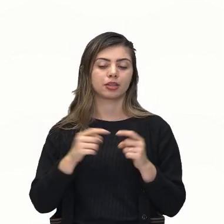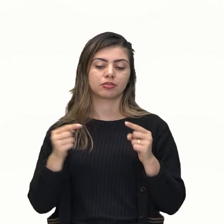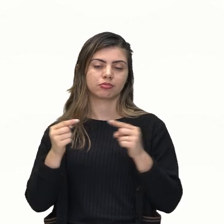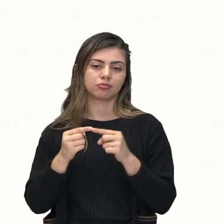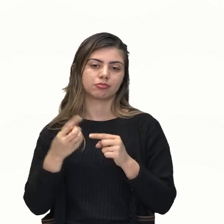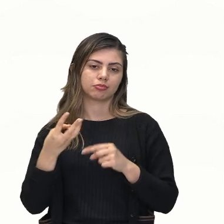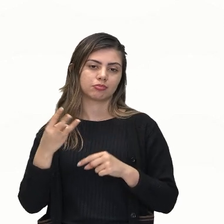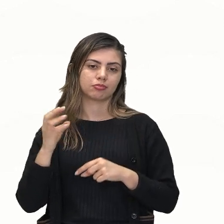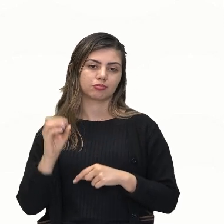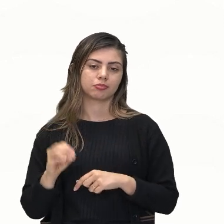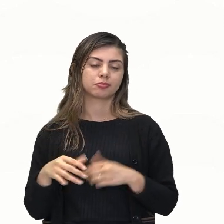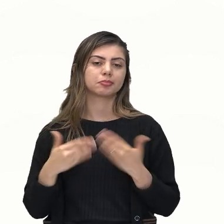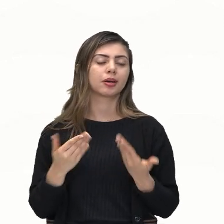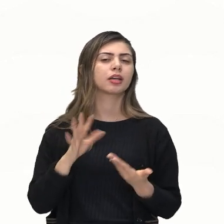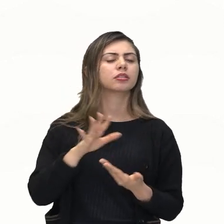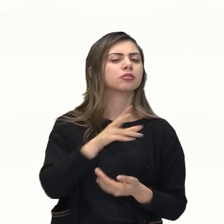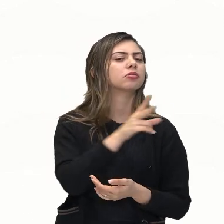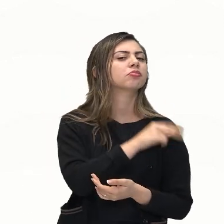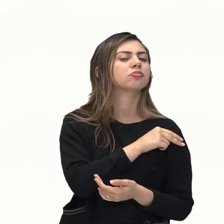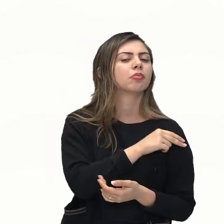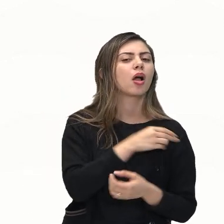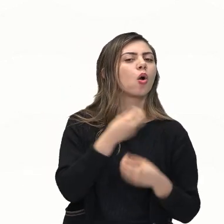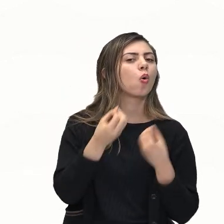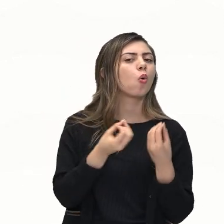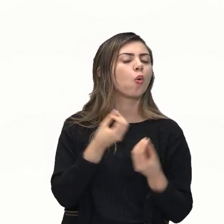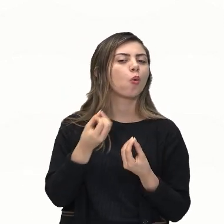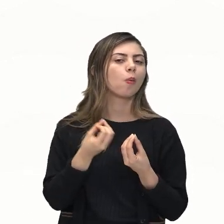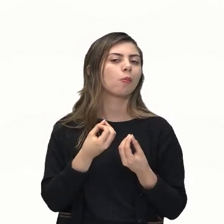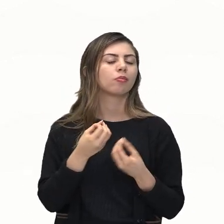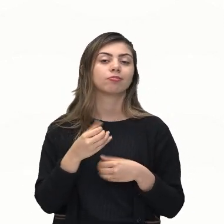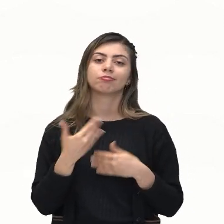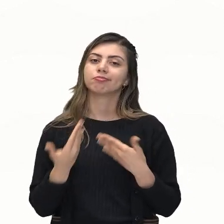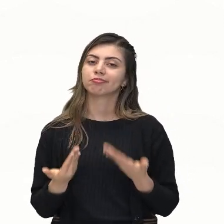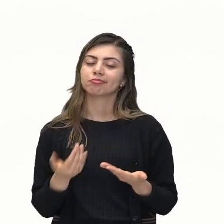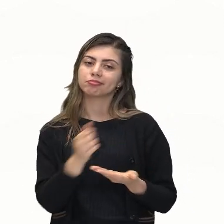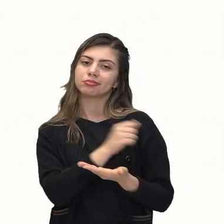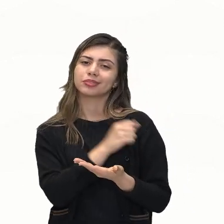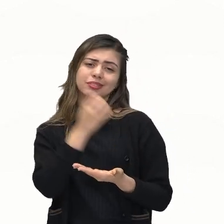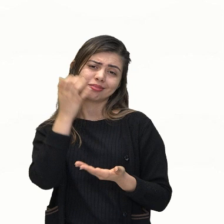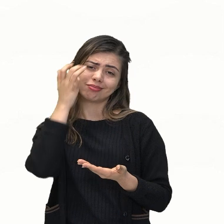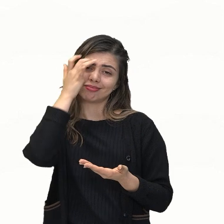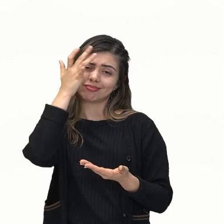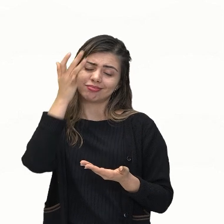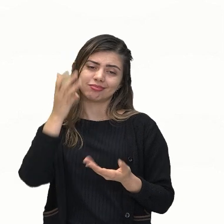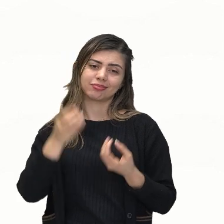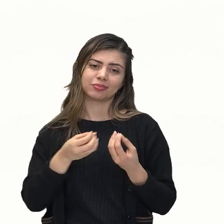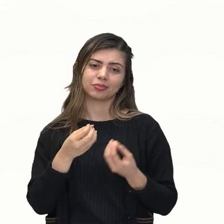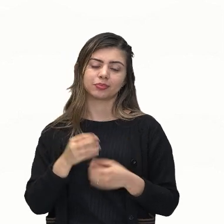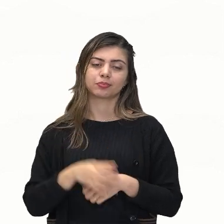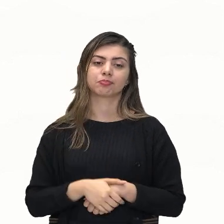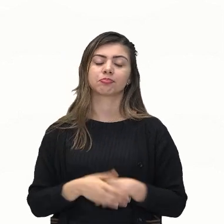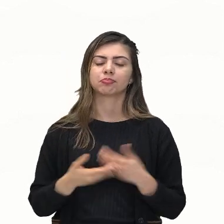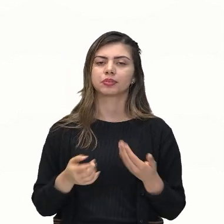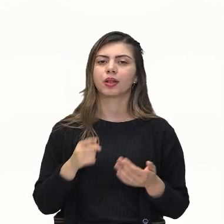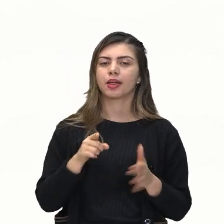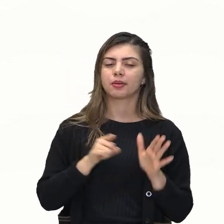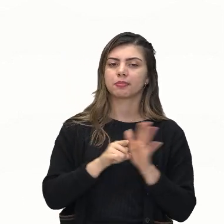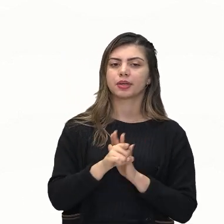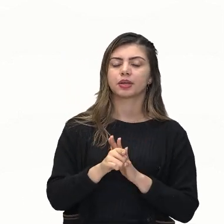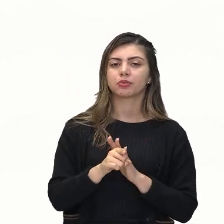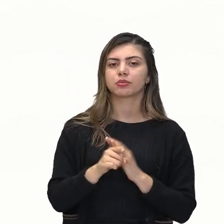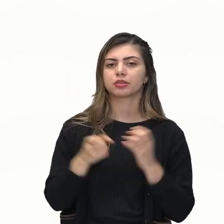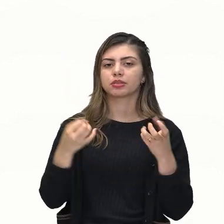30. E a de enfermeiros, o que eu faço? Horas, pessoal, aí fica mais fácil. Ó. A questão falou que a soma